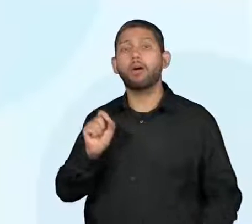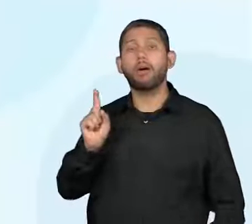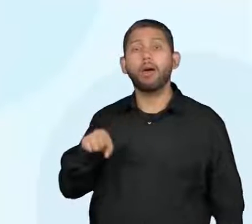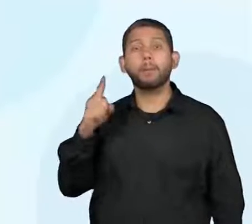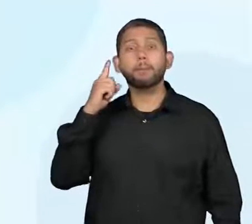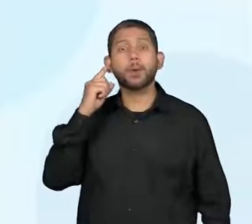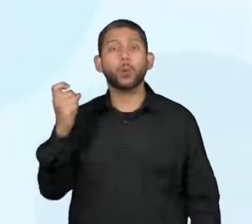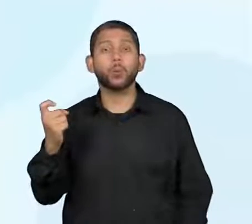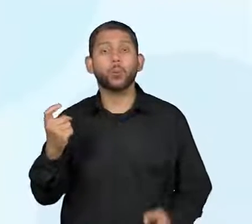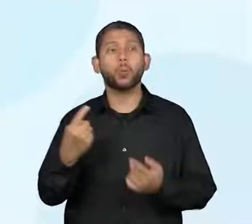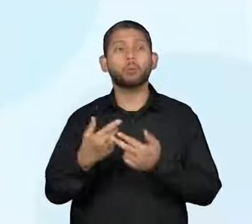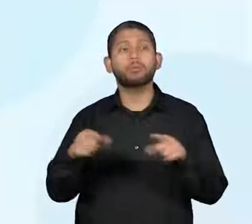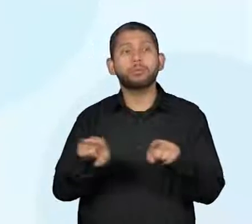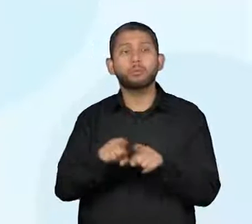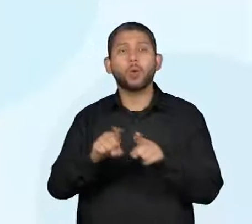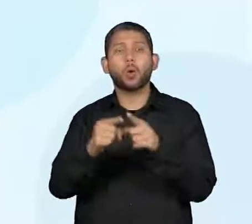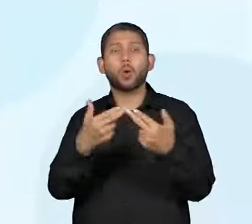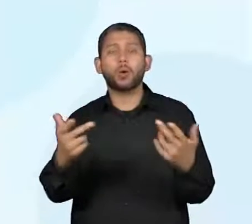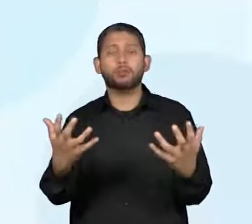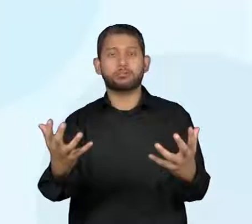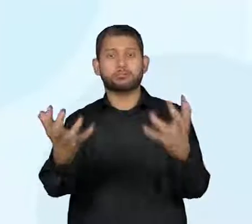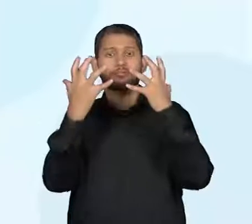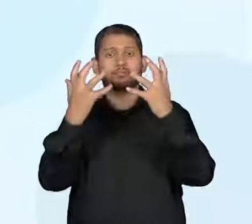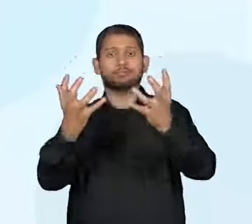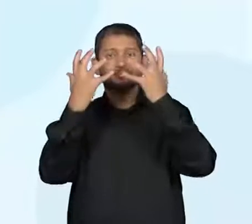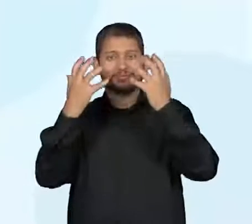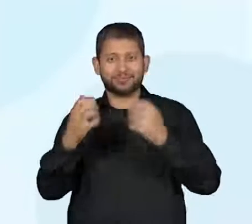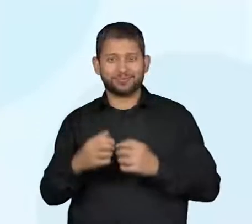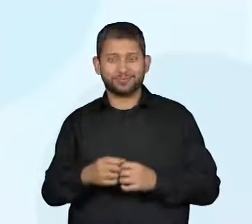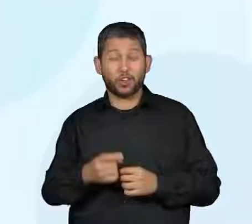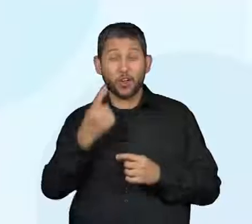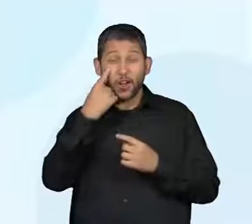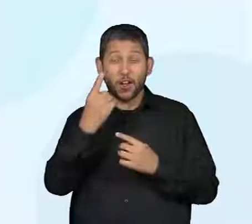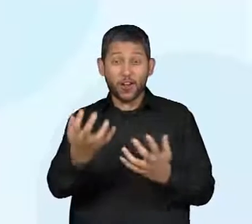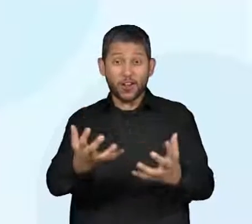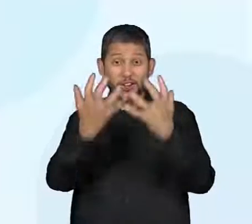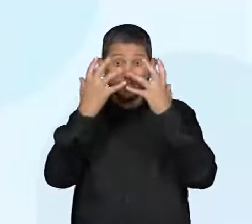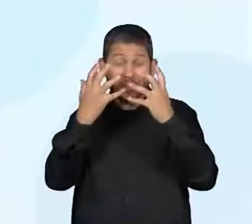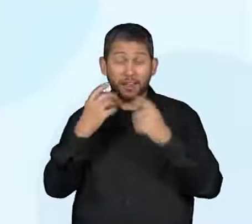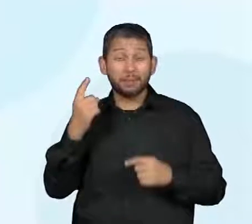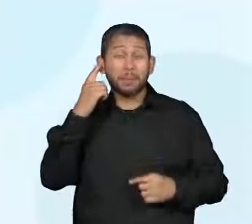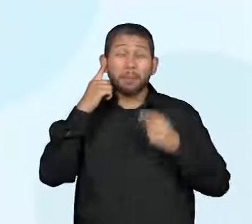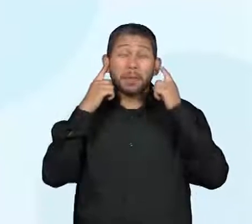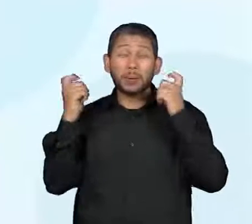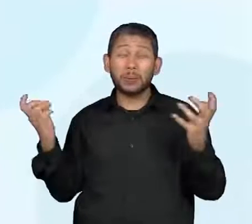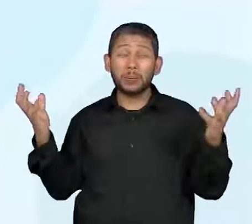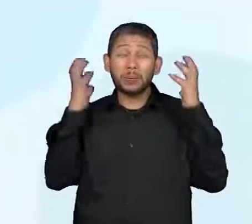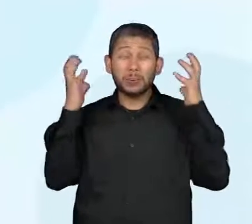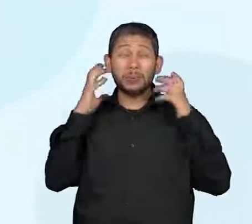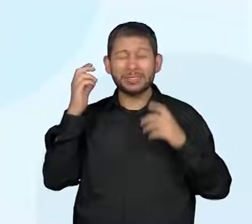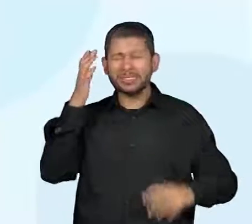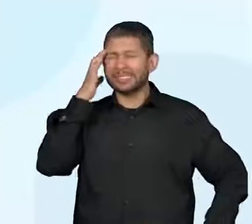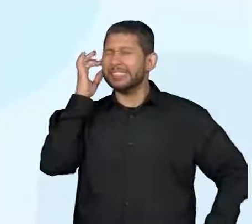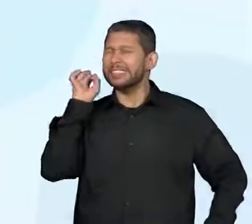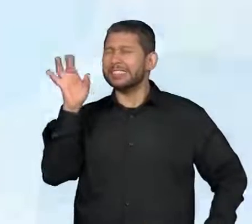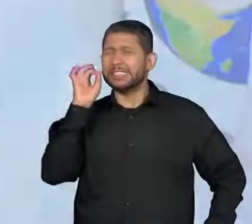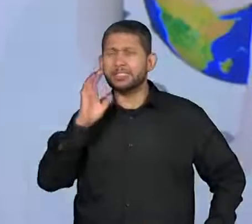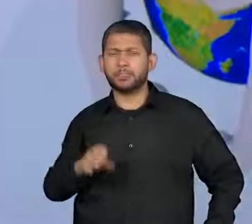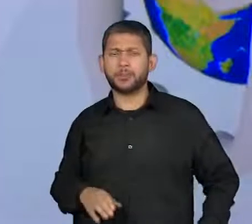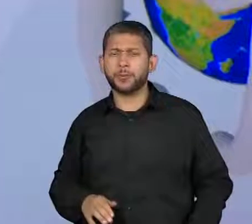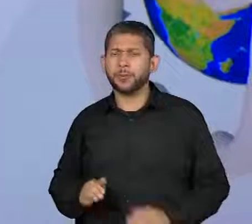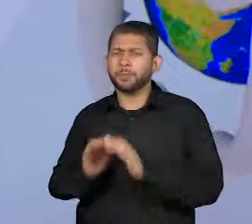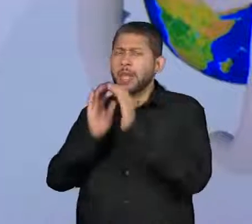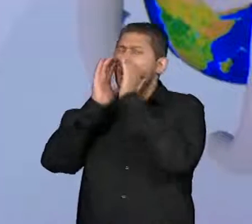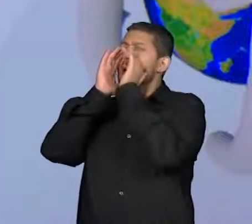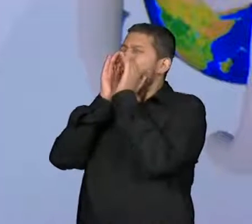visual também, ou melhor, auditiva. Além da visual, a poluição auditiva. E nós vimos aí o megafone que eu